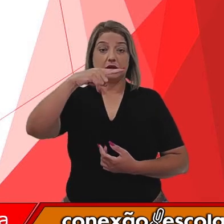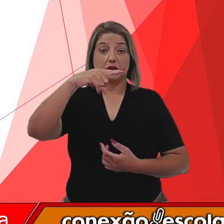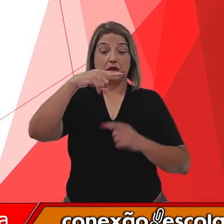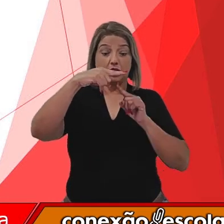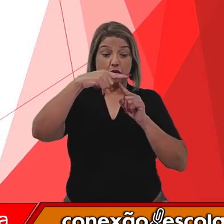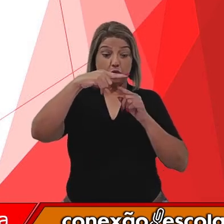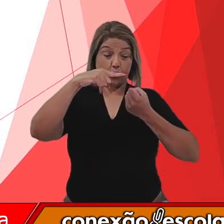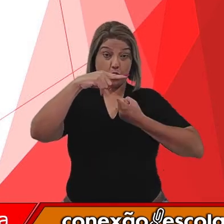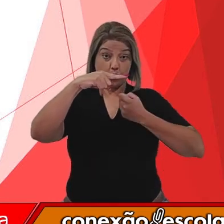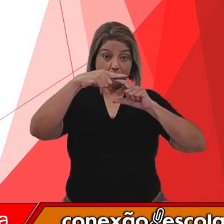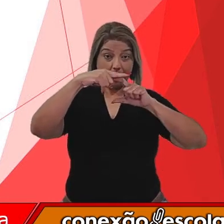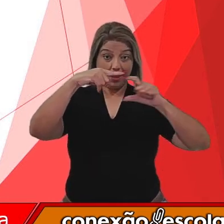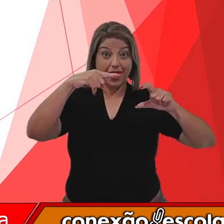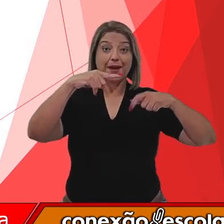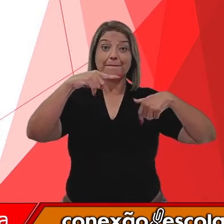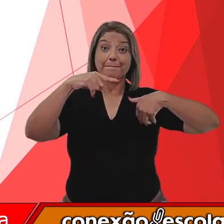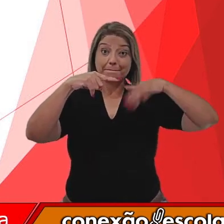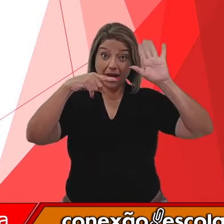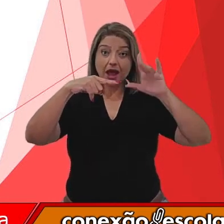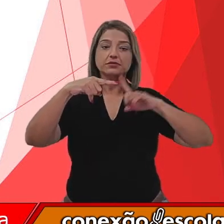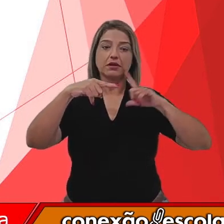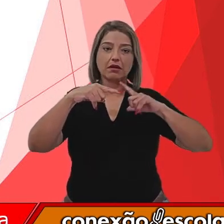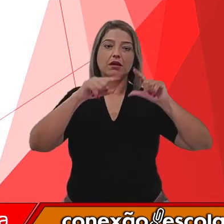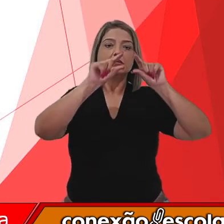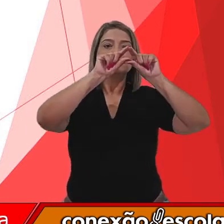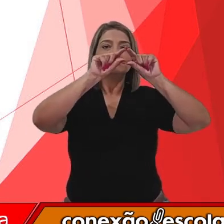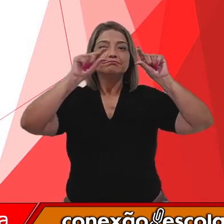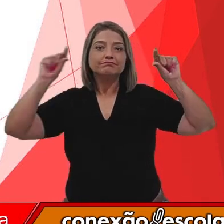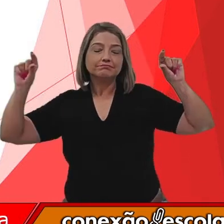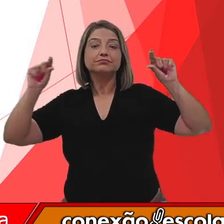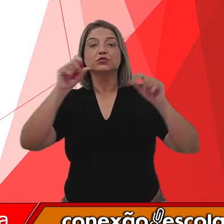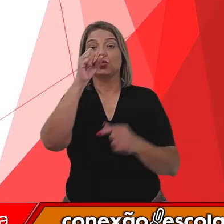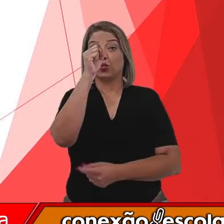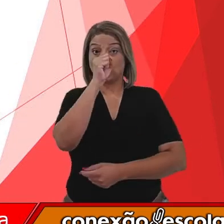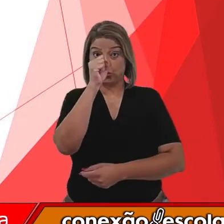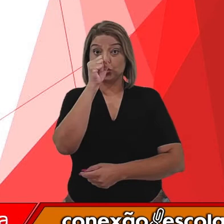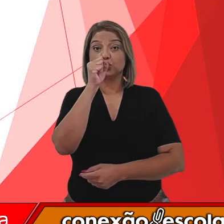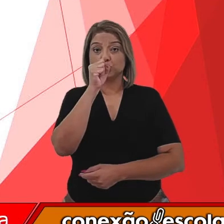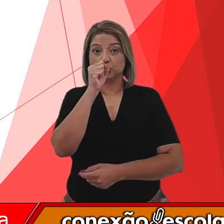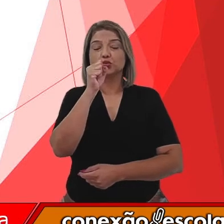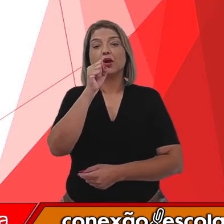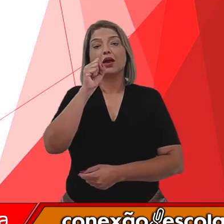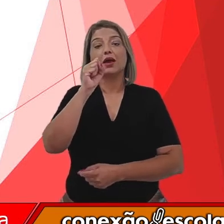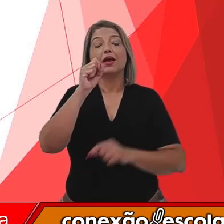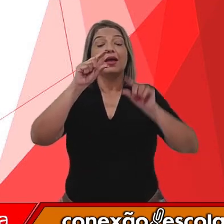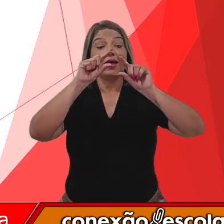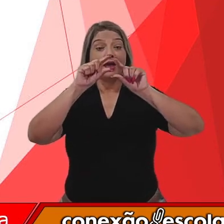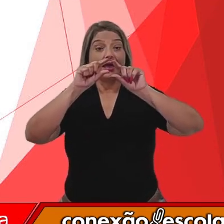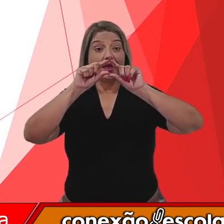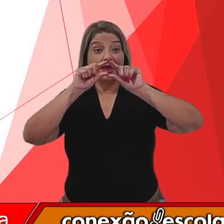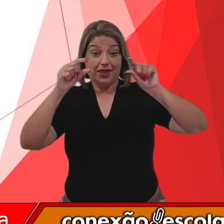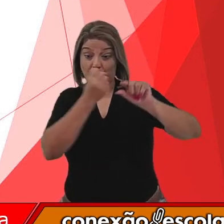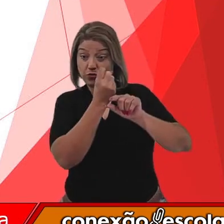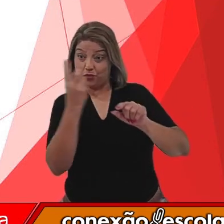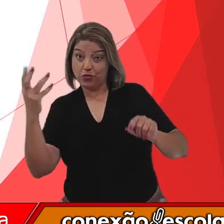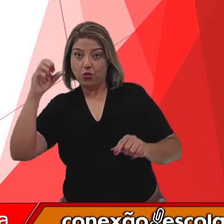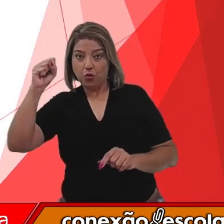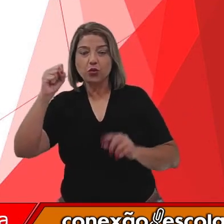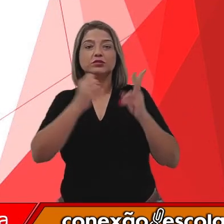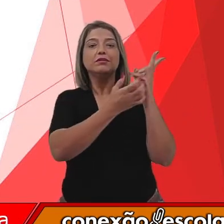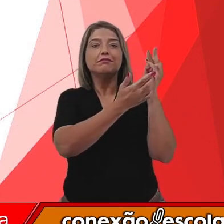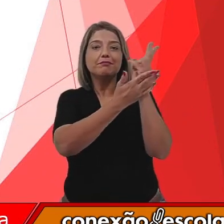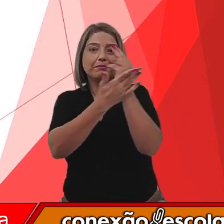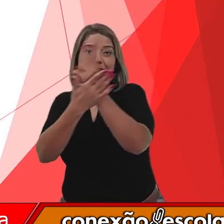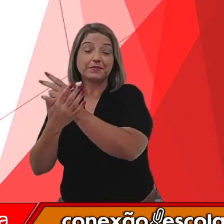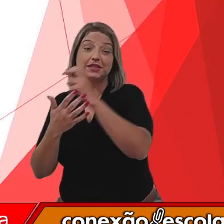numerador. No caso, a primeira que está de azul, 5/8. Então, com denominadores iguais, a